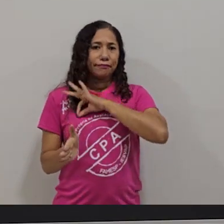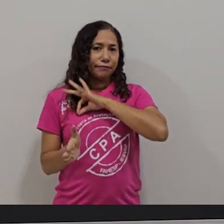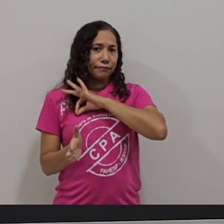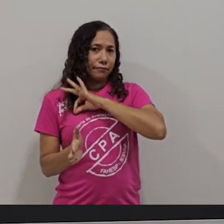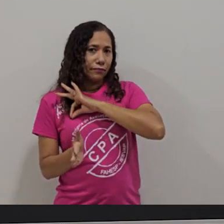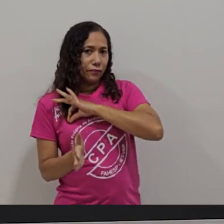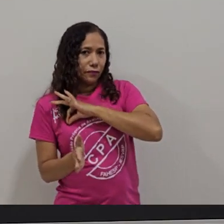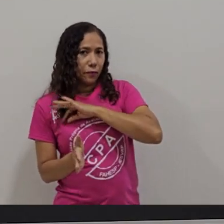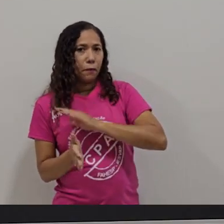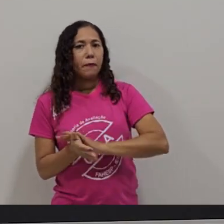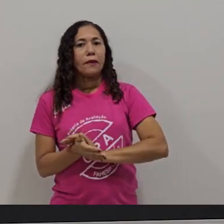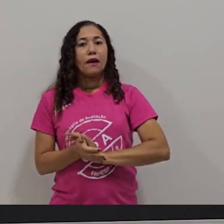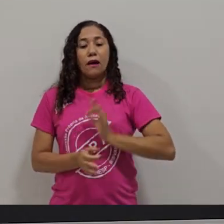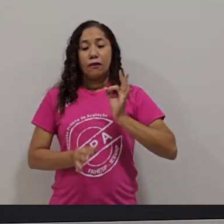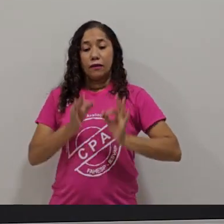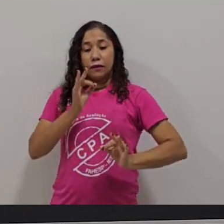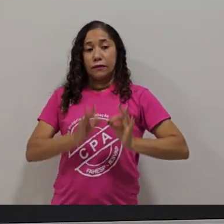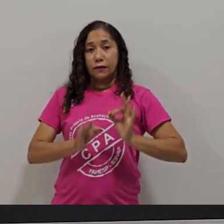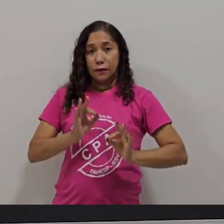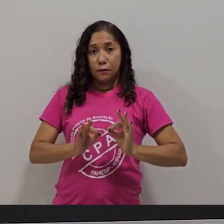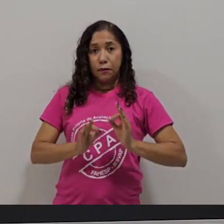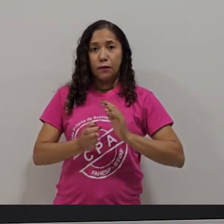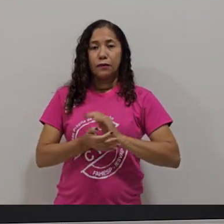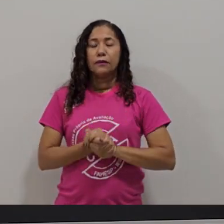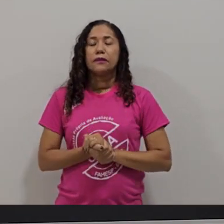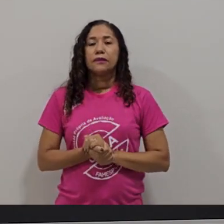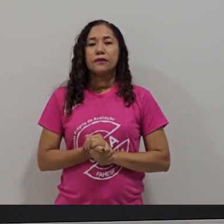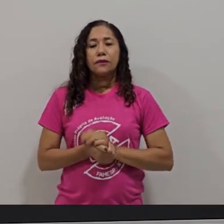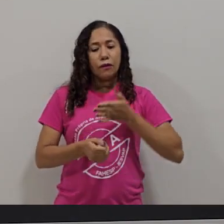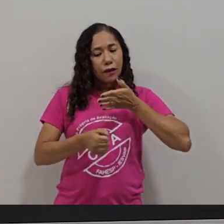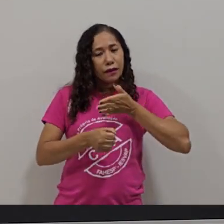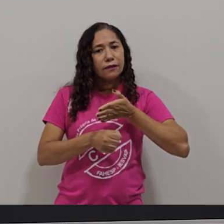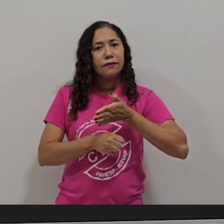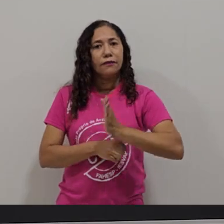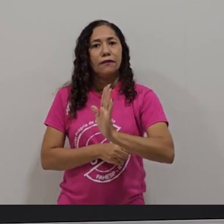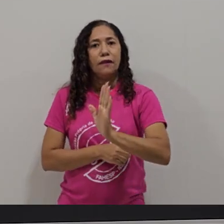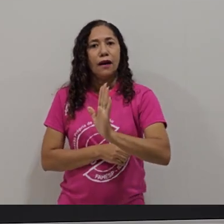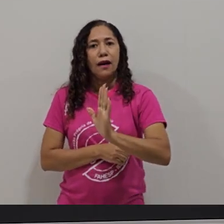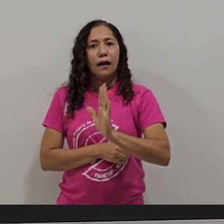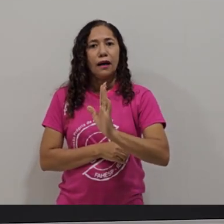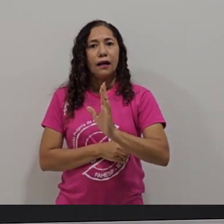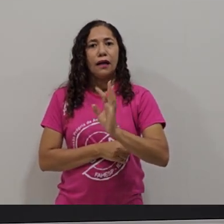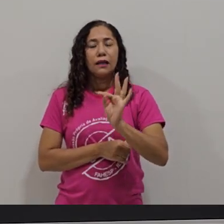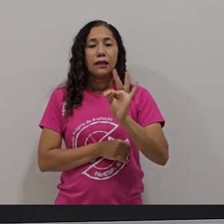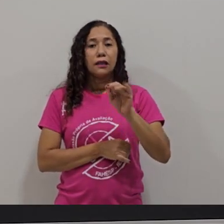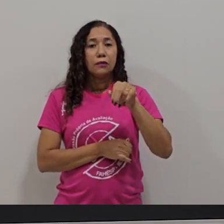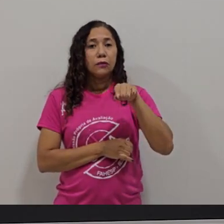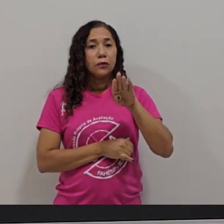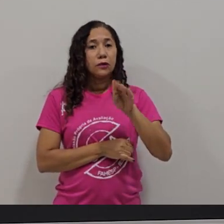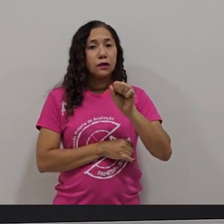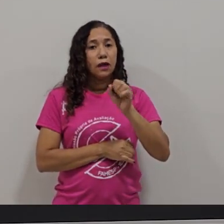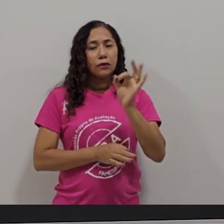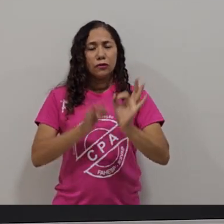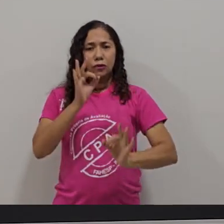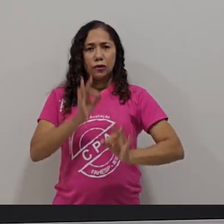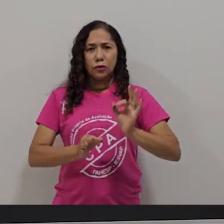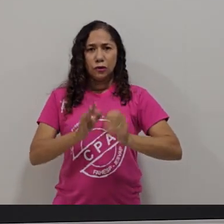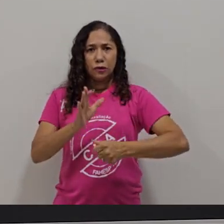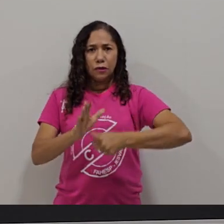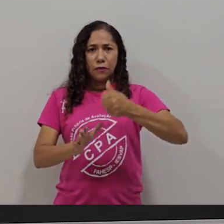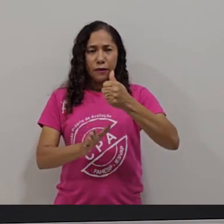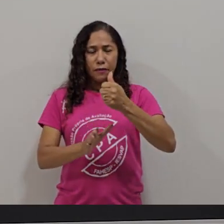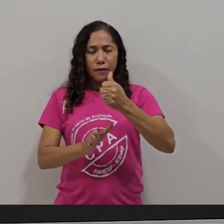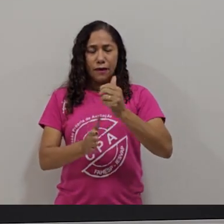quando ela vai à defensoria pública, ou quando ela vai ao Tribunal de Justiça, aquele primeiro atendimento. Imagine